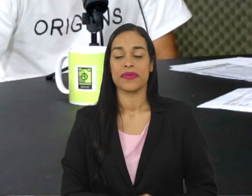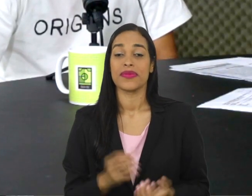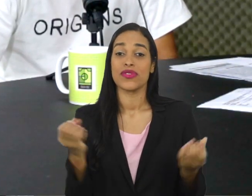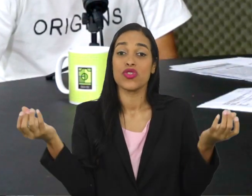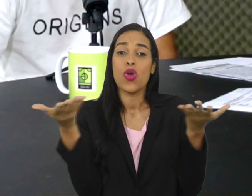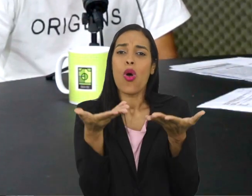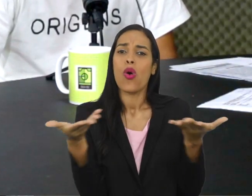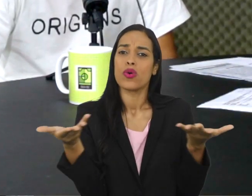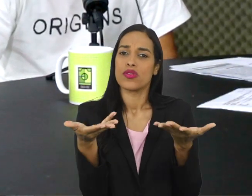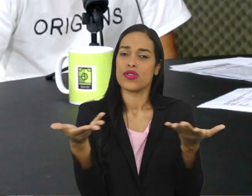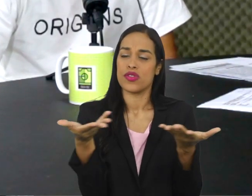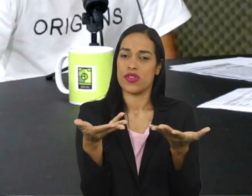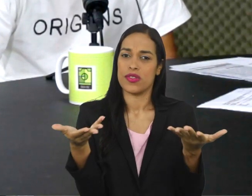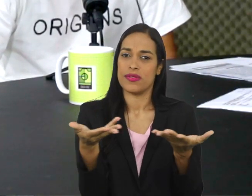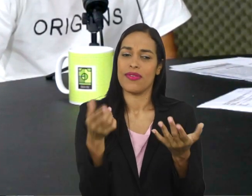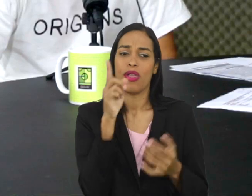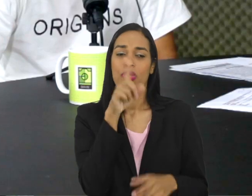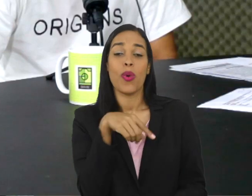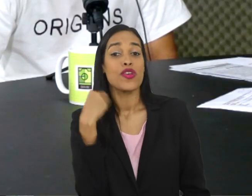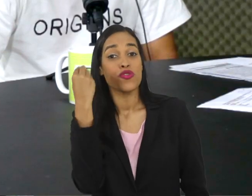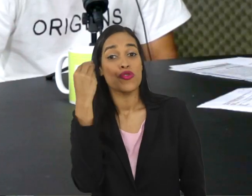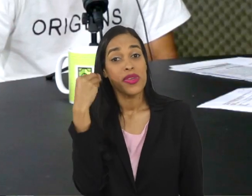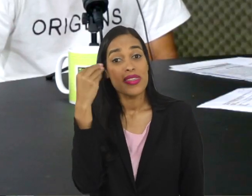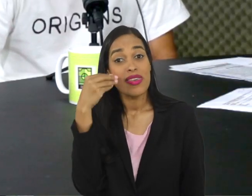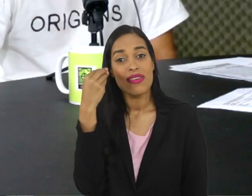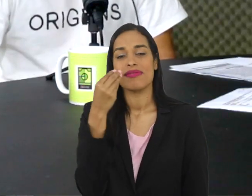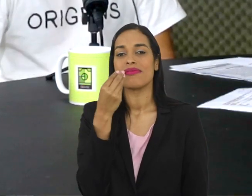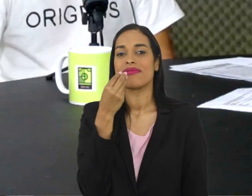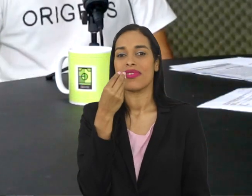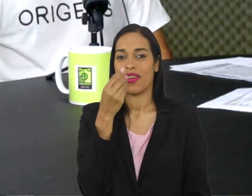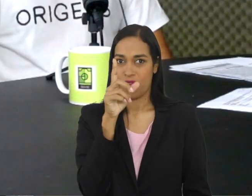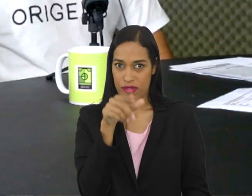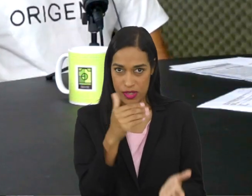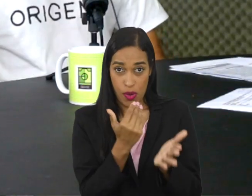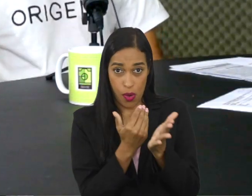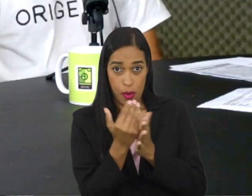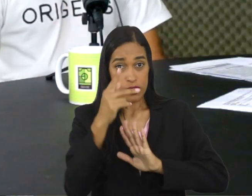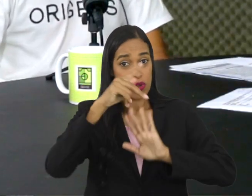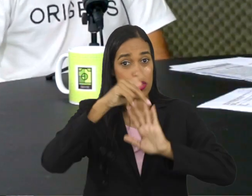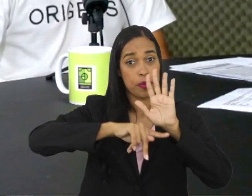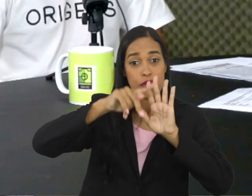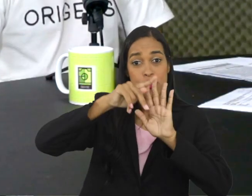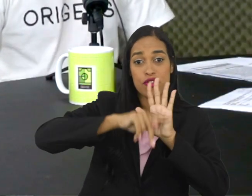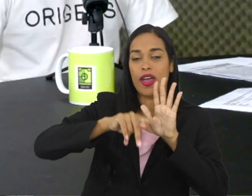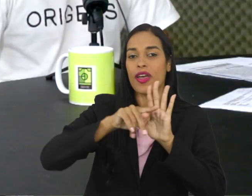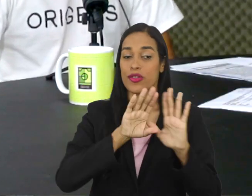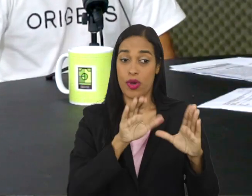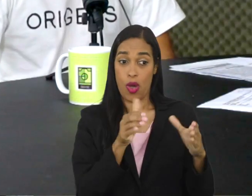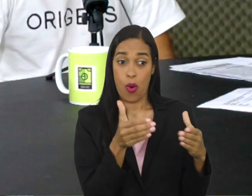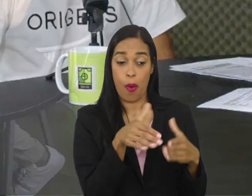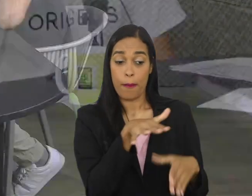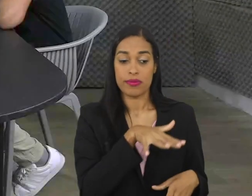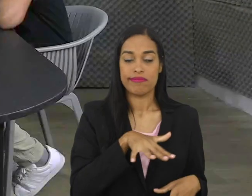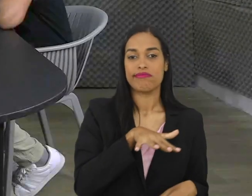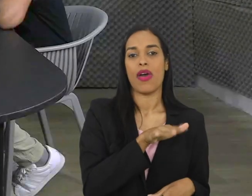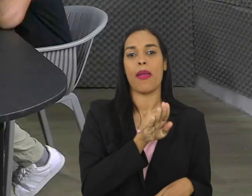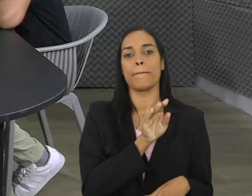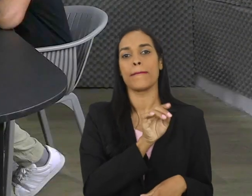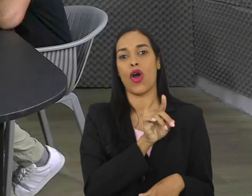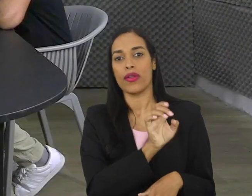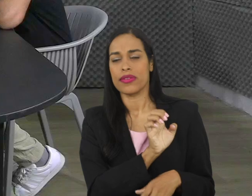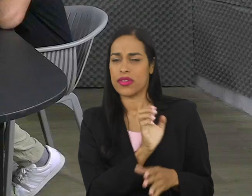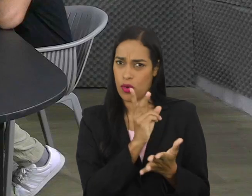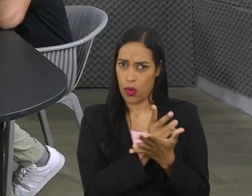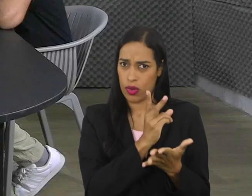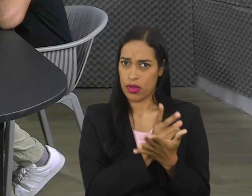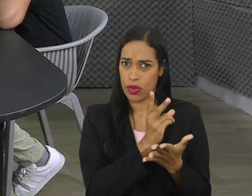hoje, como é a tua experiência com a música? Tu começas nesse projeto, não é isso? Na comunidade do Bode, e tu continuas com